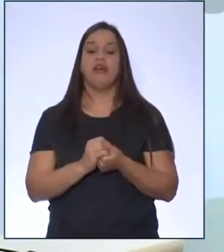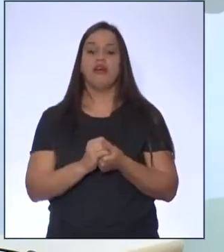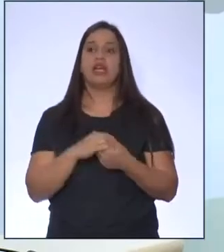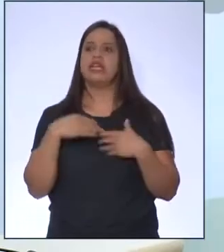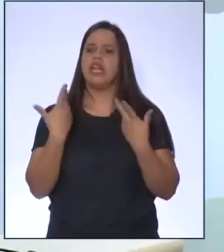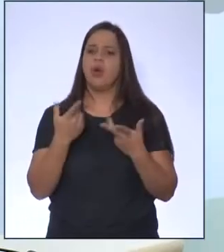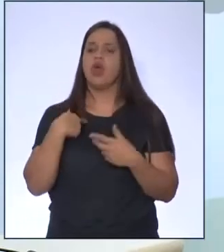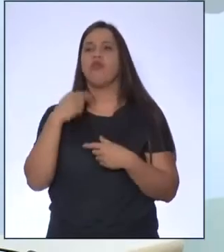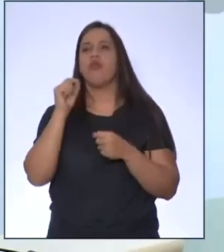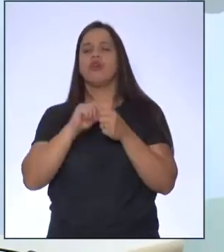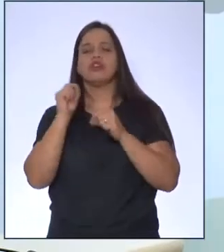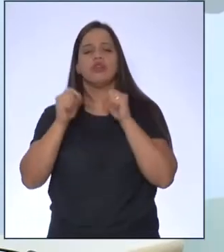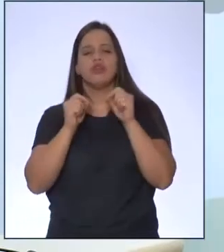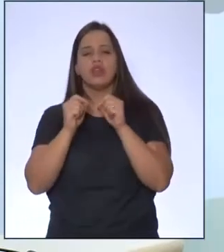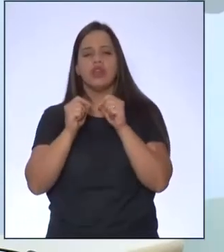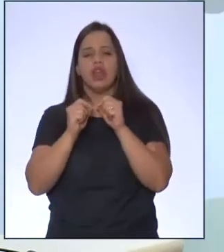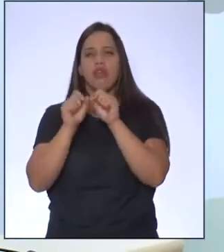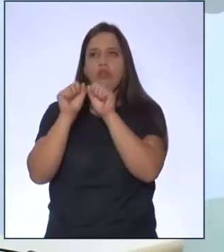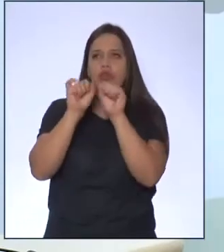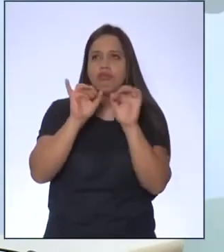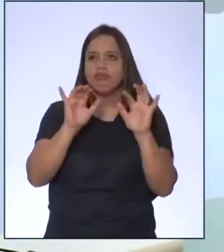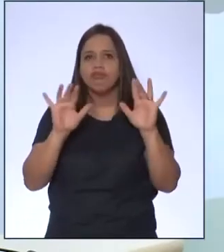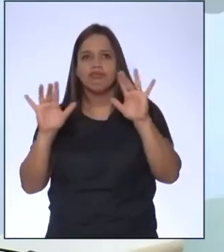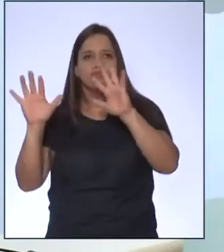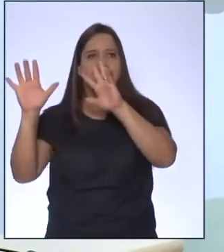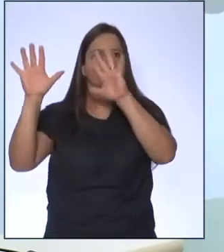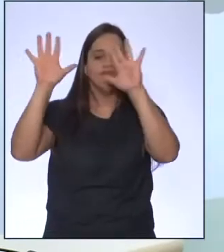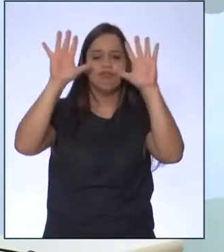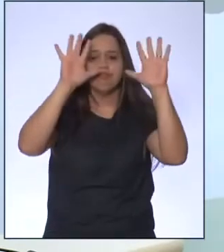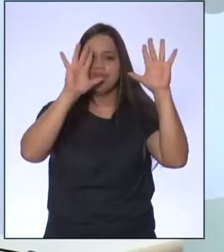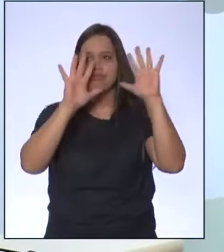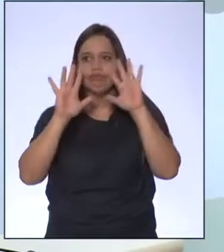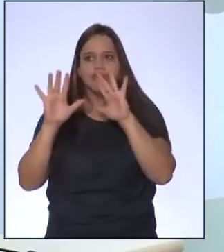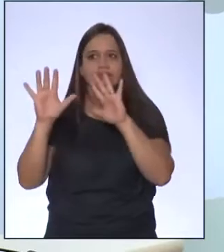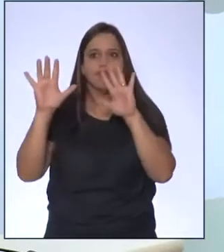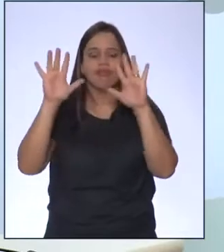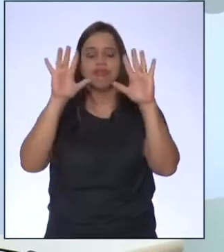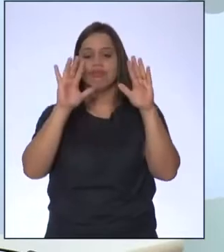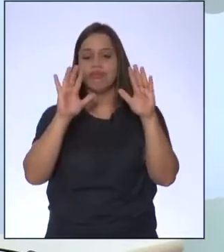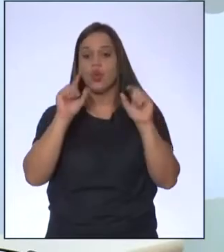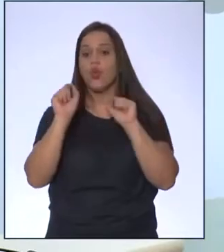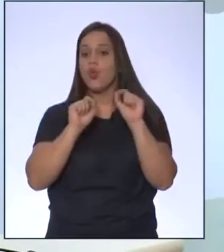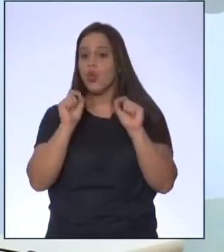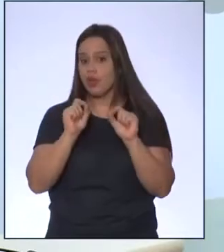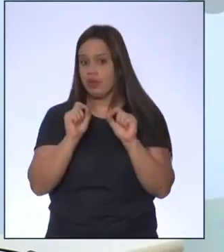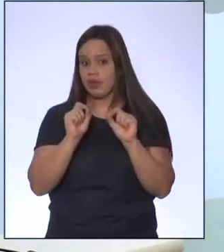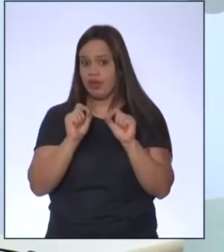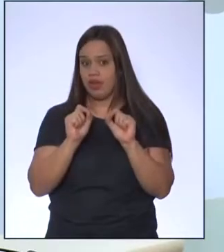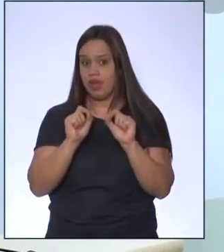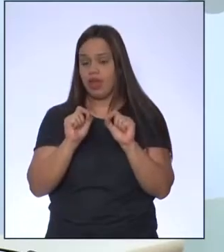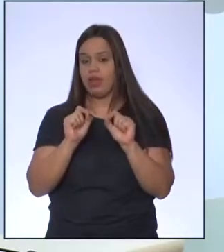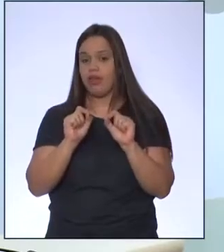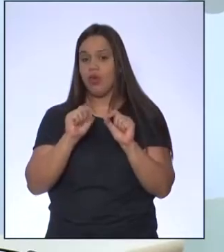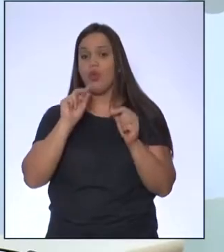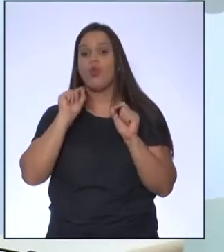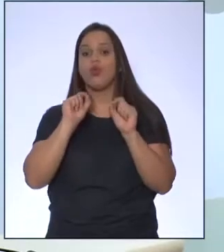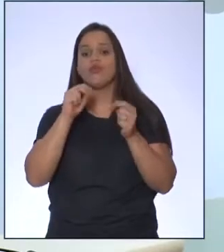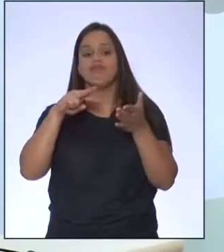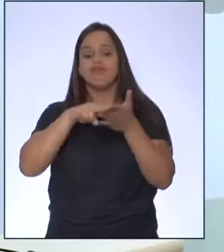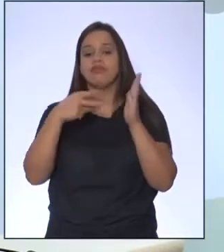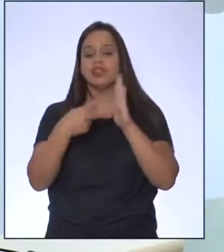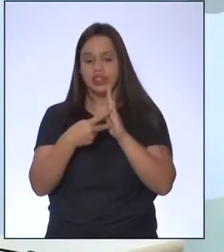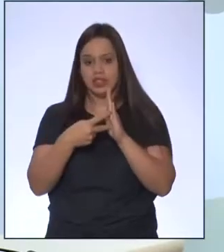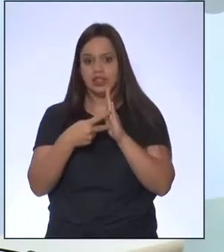vou construindo ao longo do tempo, um repertório sobre o que é paisagem